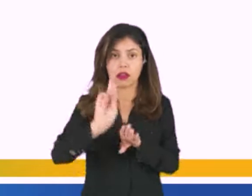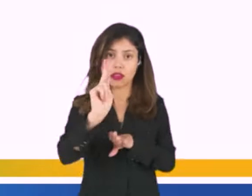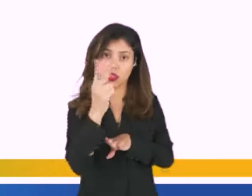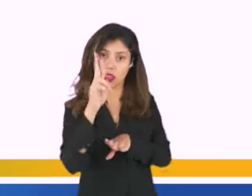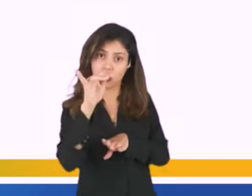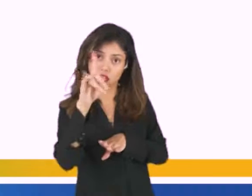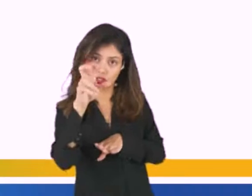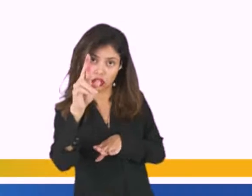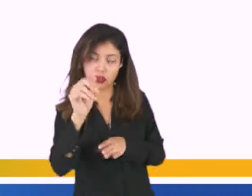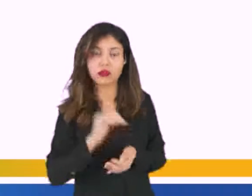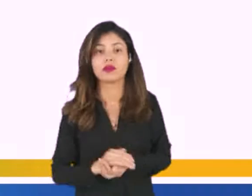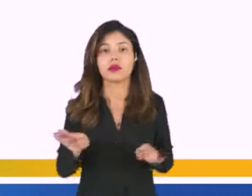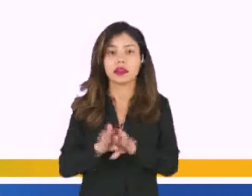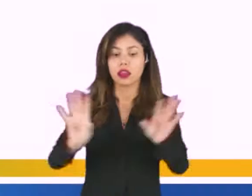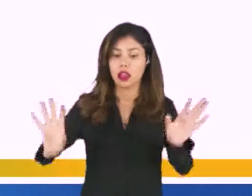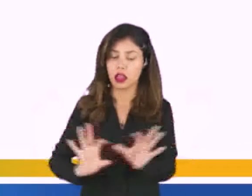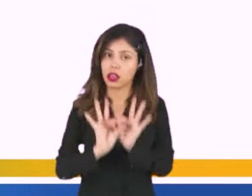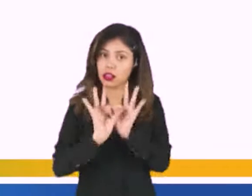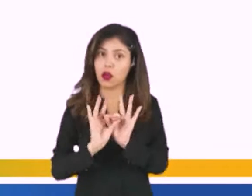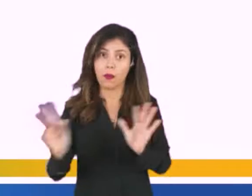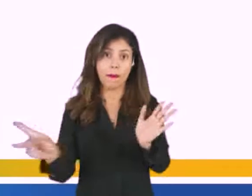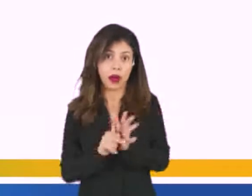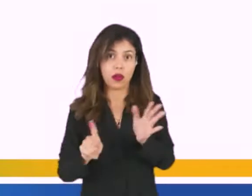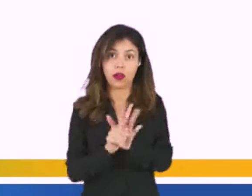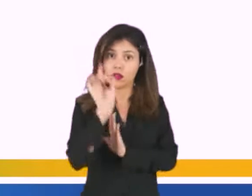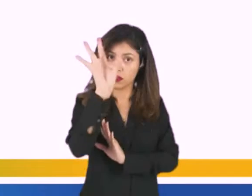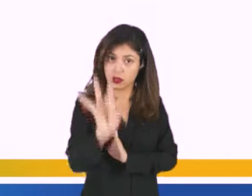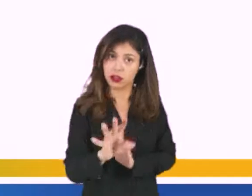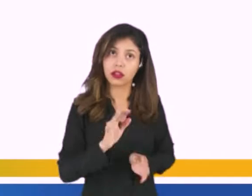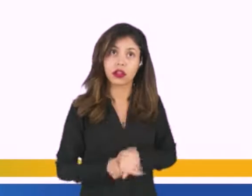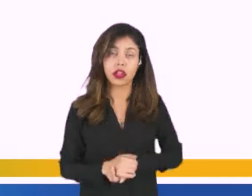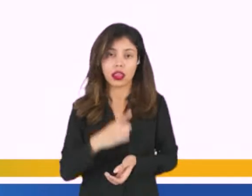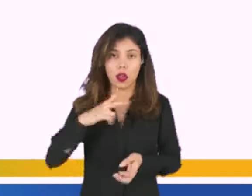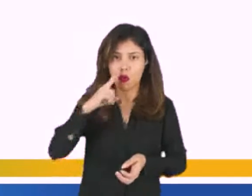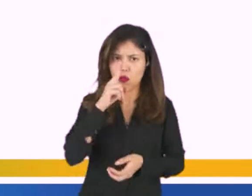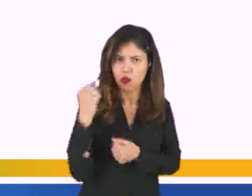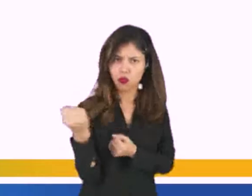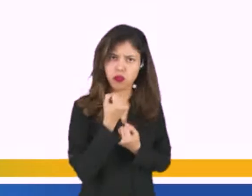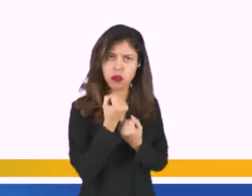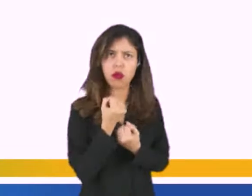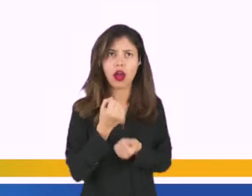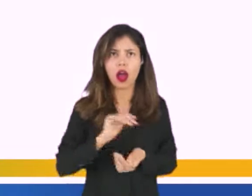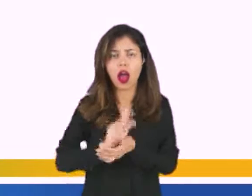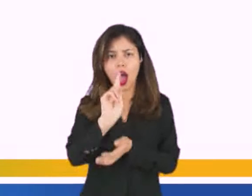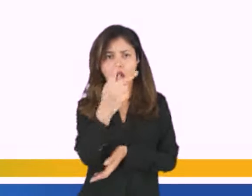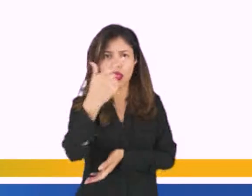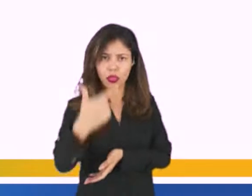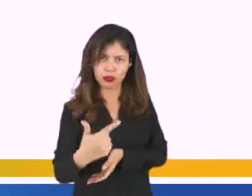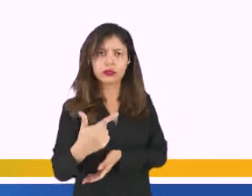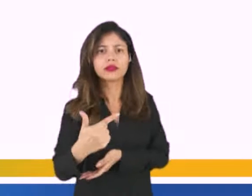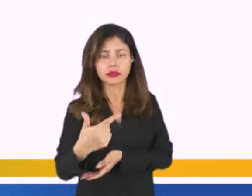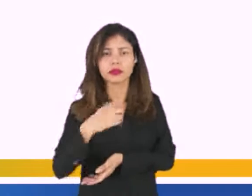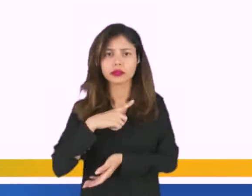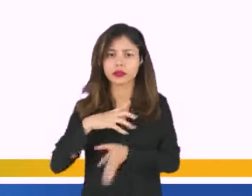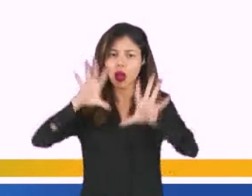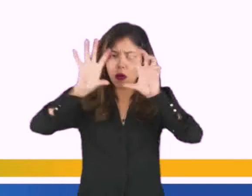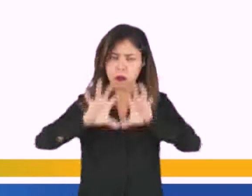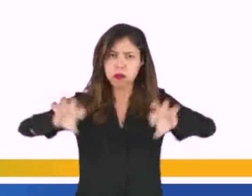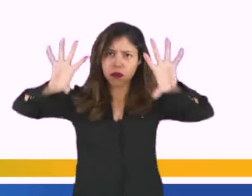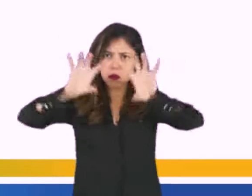ligado a hidrogênio. Existe um campo de força aqui nessa molécula, que é o H2